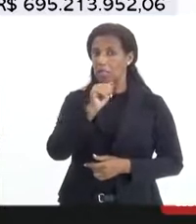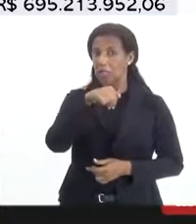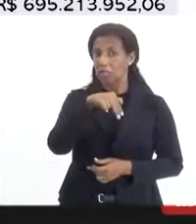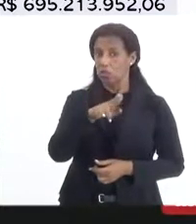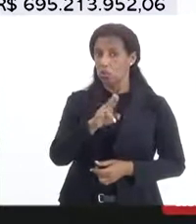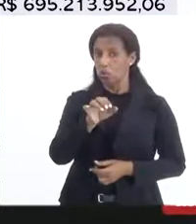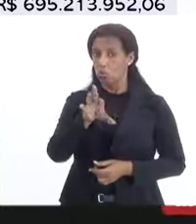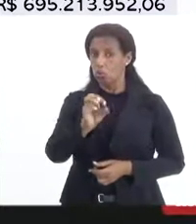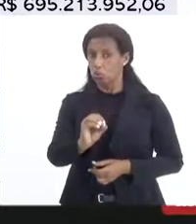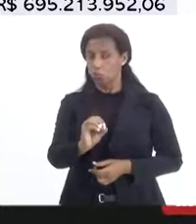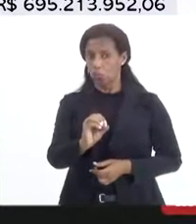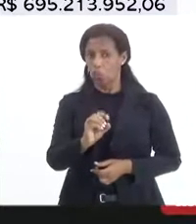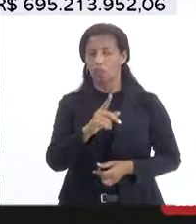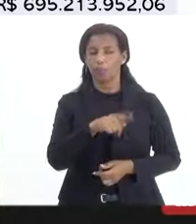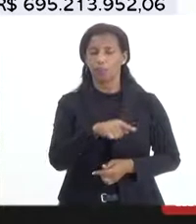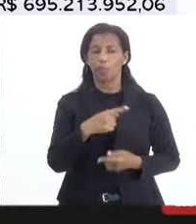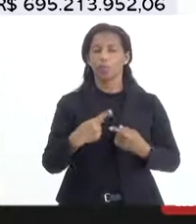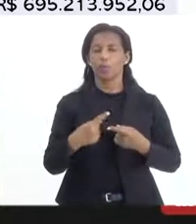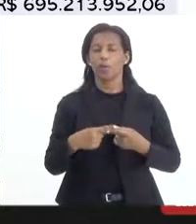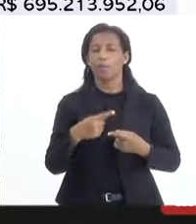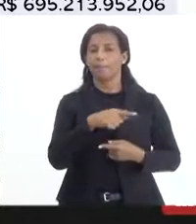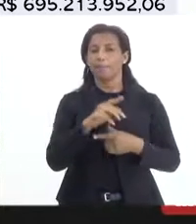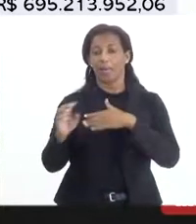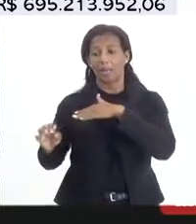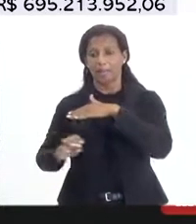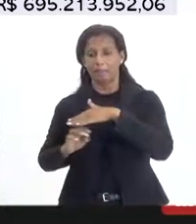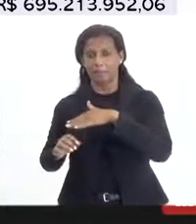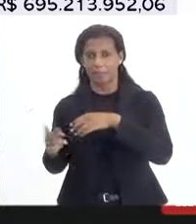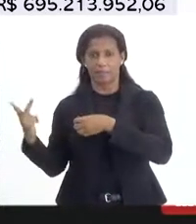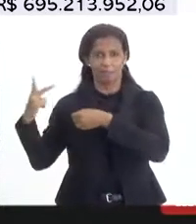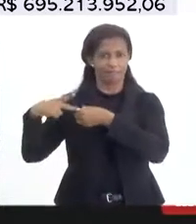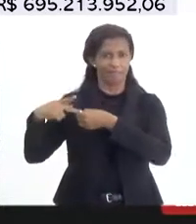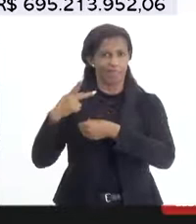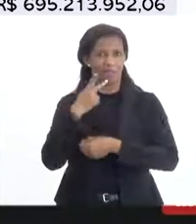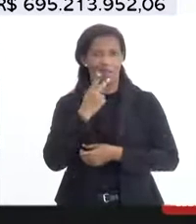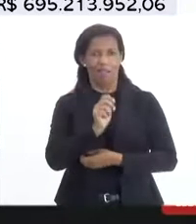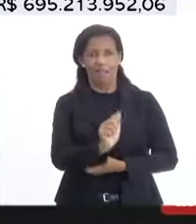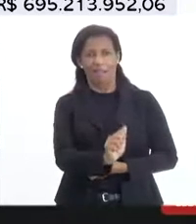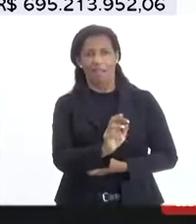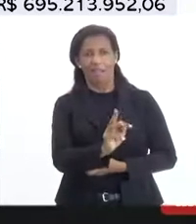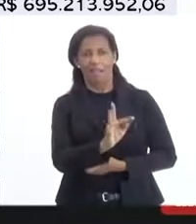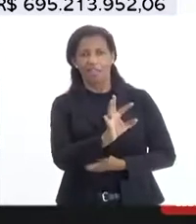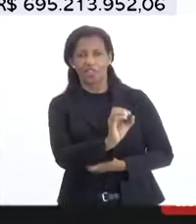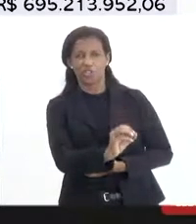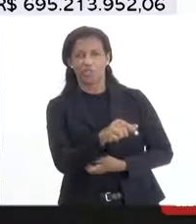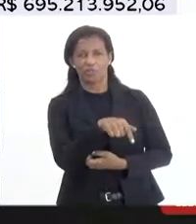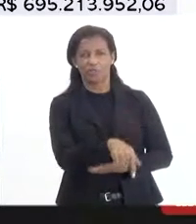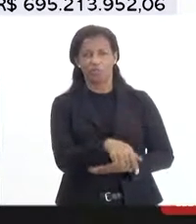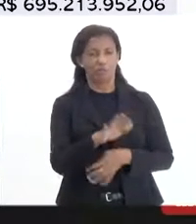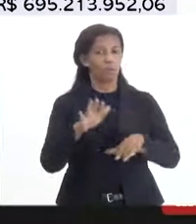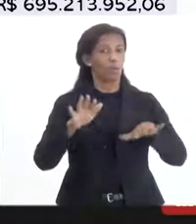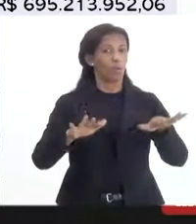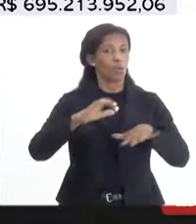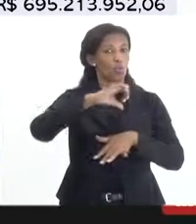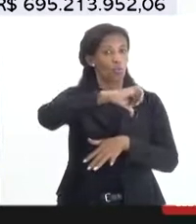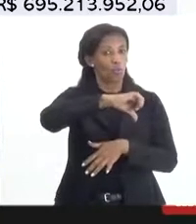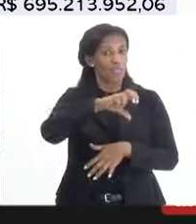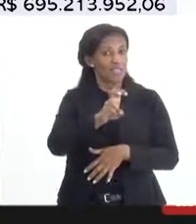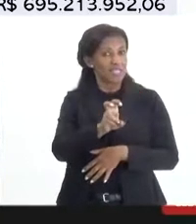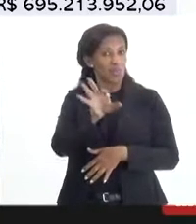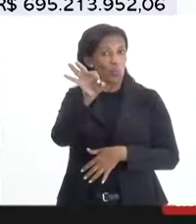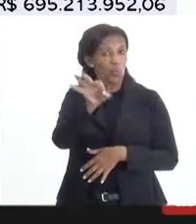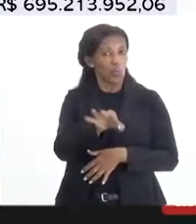a empresa classifica como ativos. Então, muitas vezes é contratado, e quando eu falo muitas vezes, são 95% das